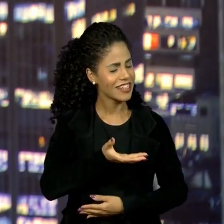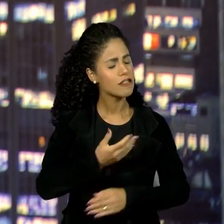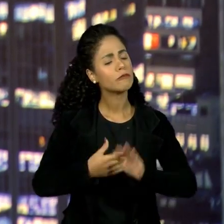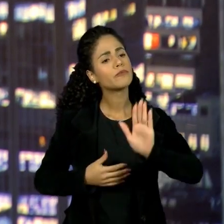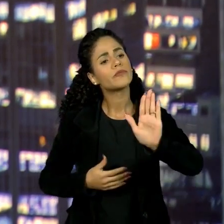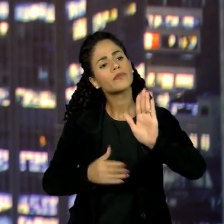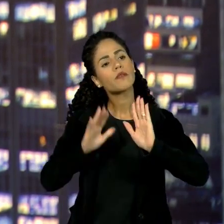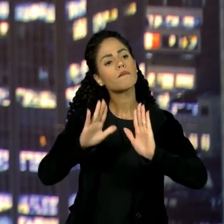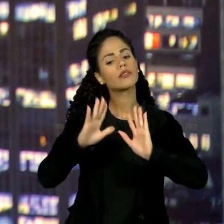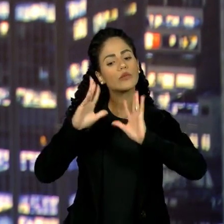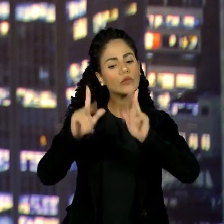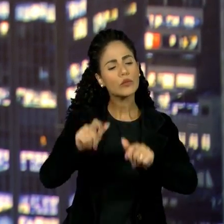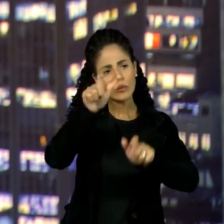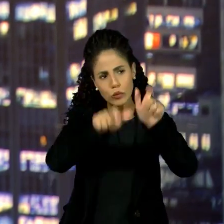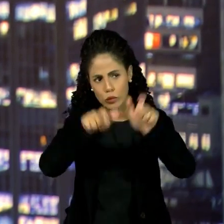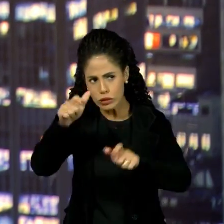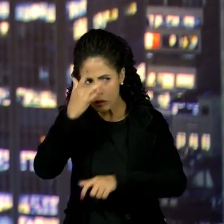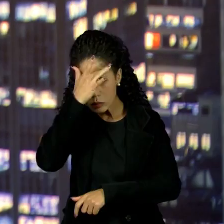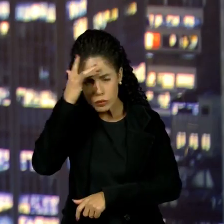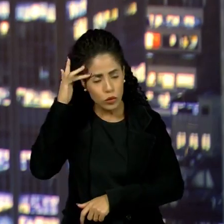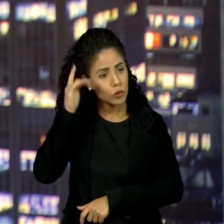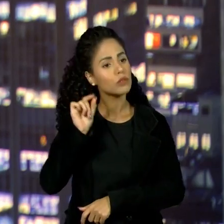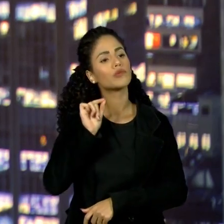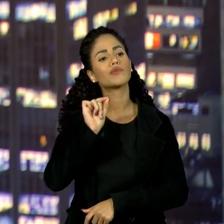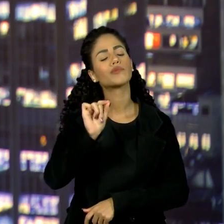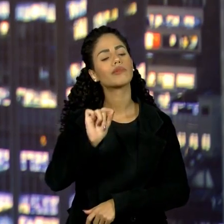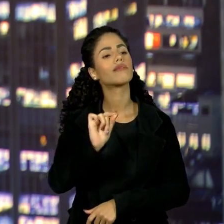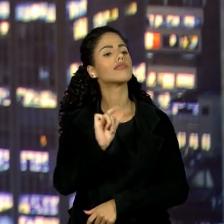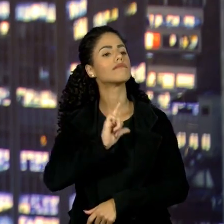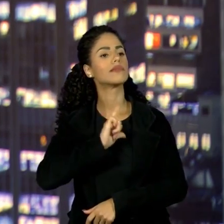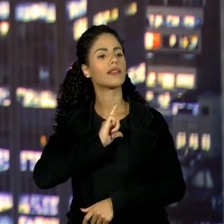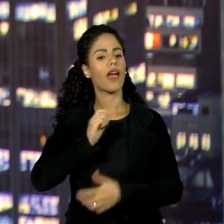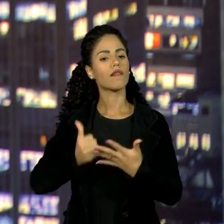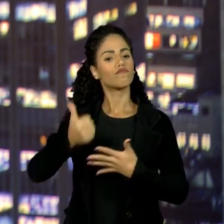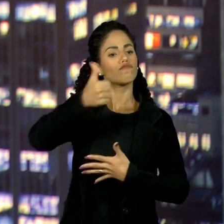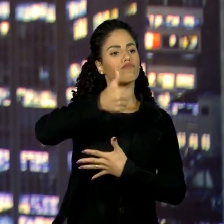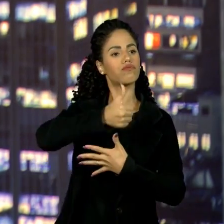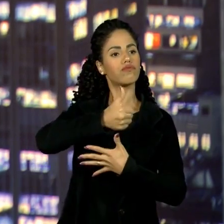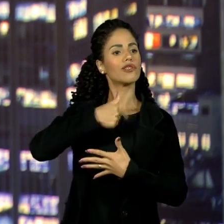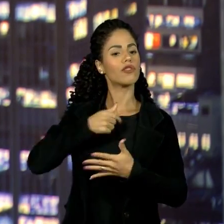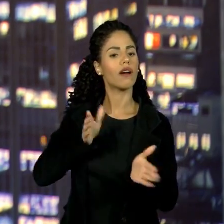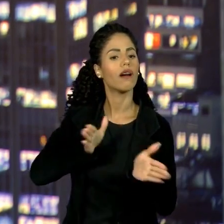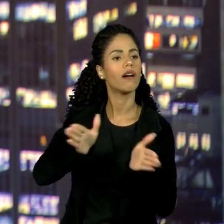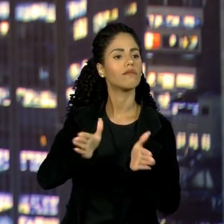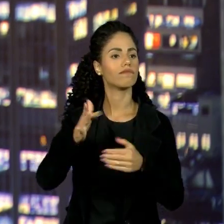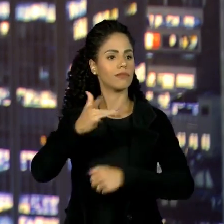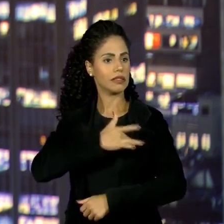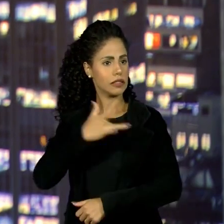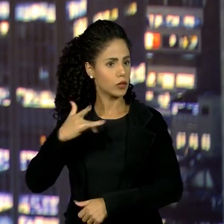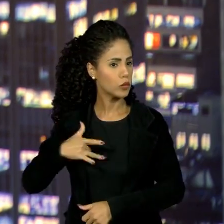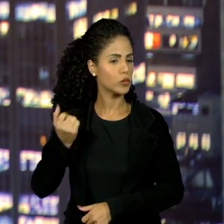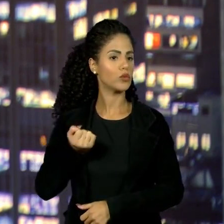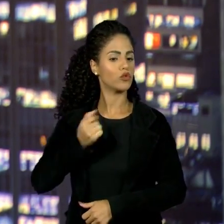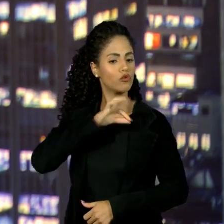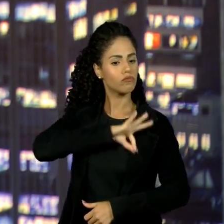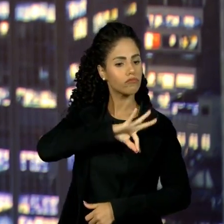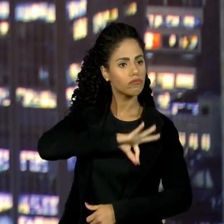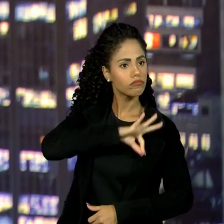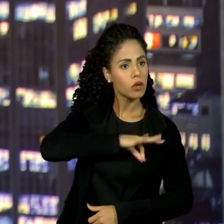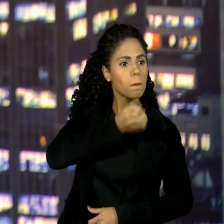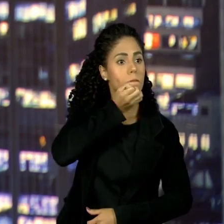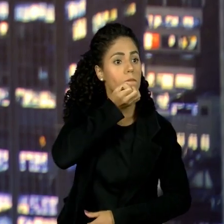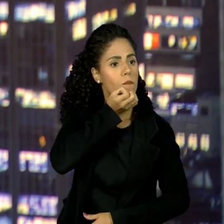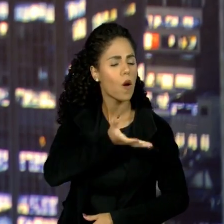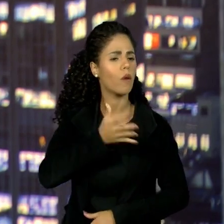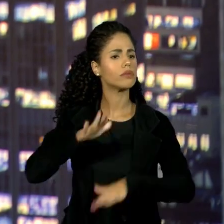todo mundo, já que a gente falou de privilégio, tem esse privilégio de ter acesso à saúde, à renda, que são preocupações que